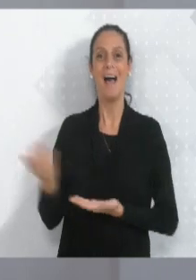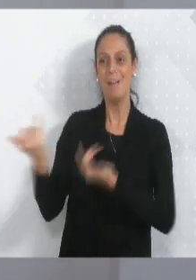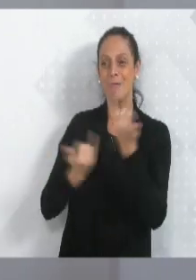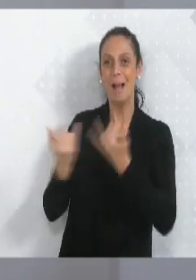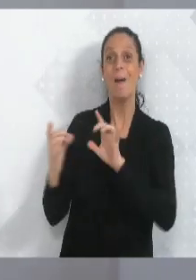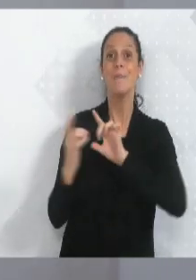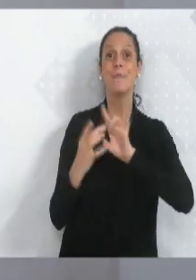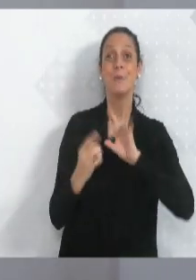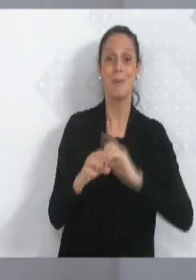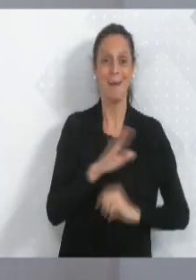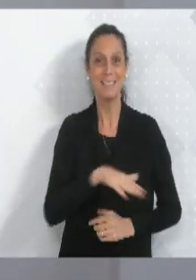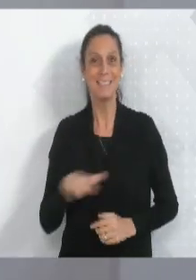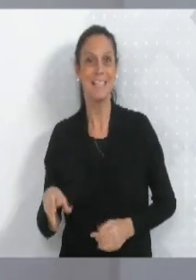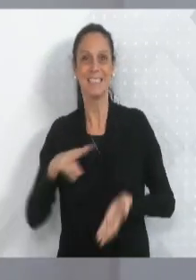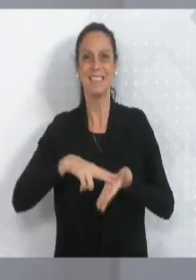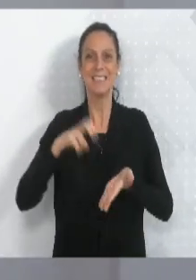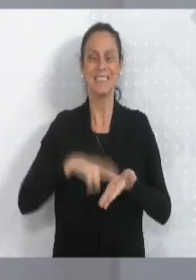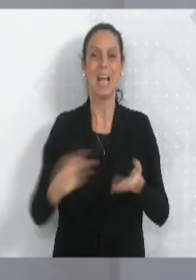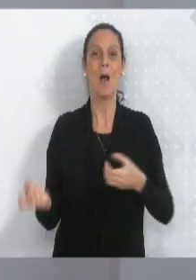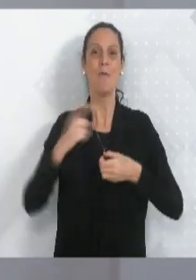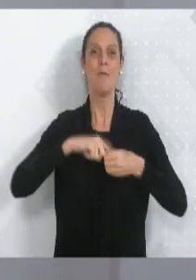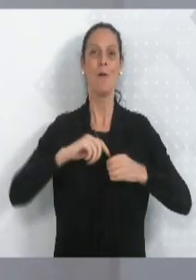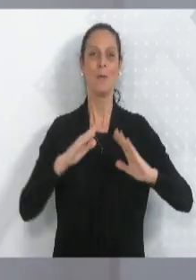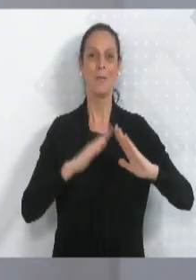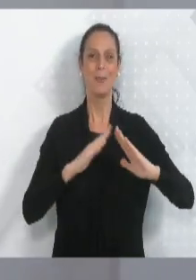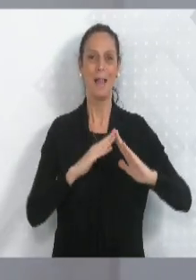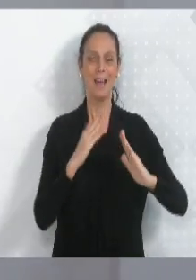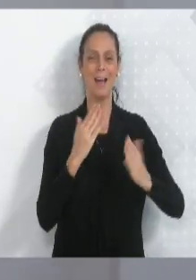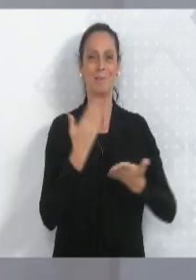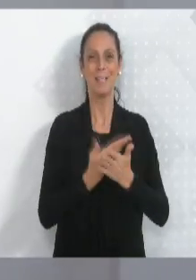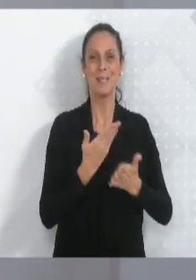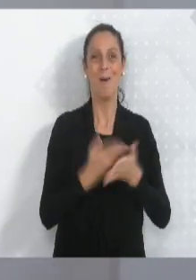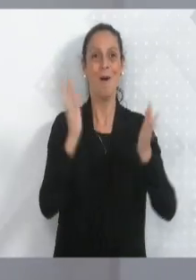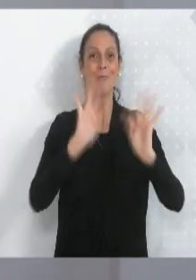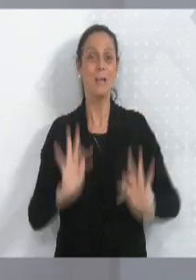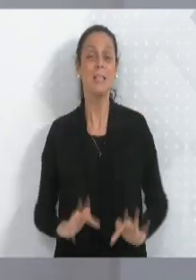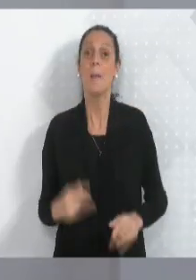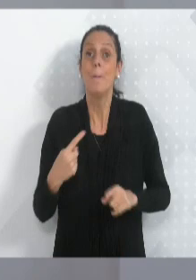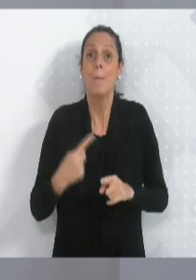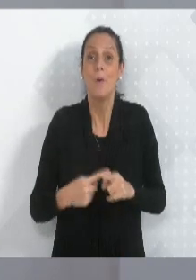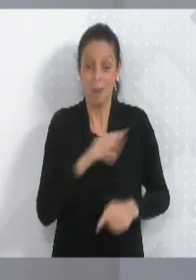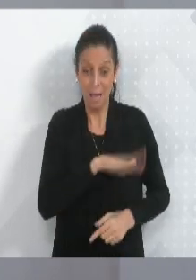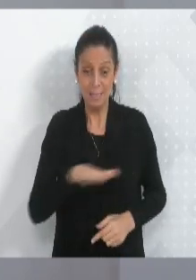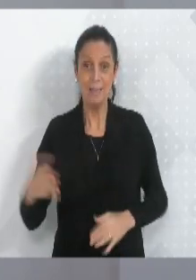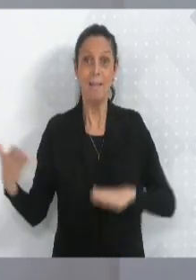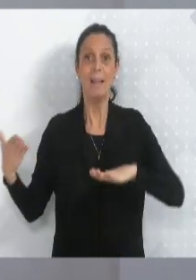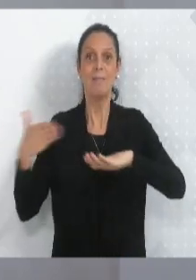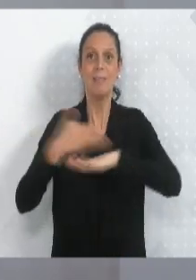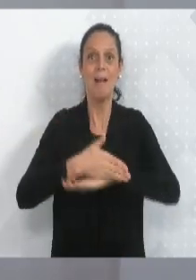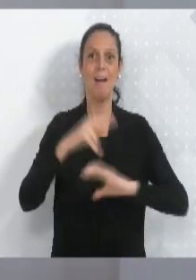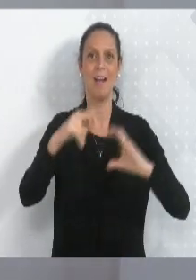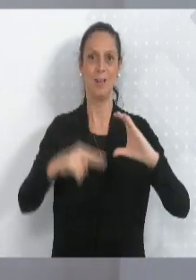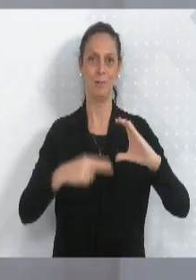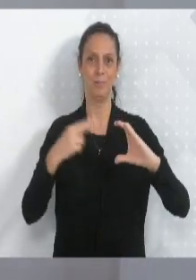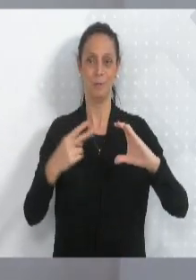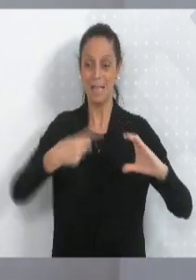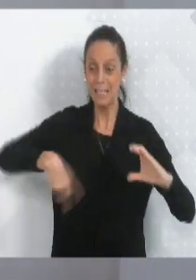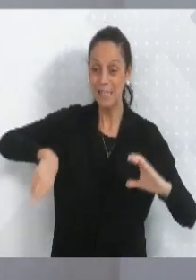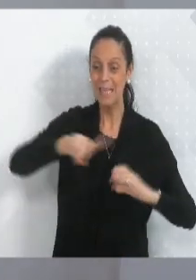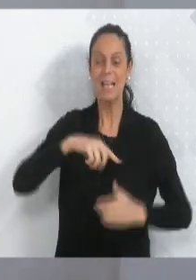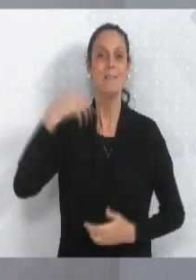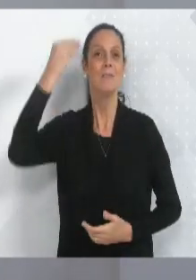forma entusiasmada, porque daqui nós abrimos o espaço, mas não só abrir o espaço da Casa Legislativa, fizemos eles, de